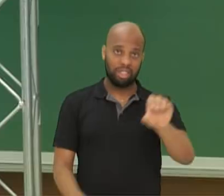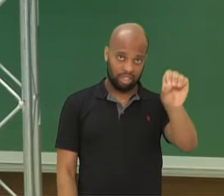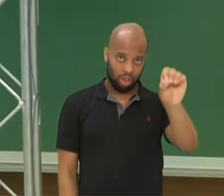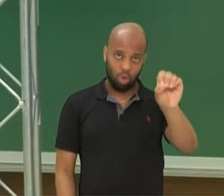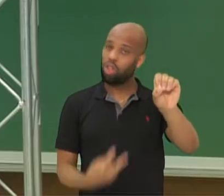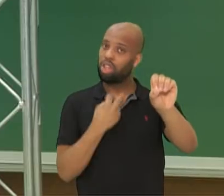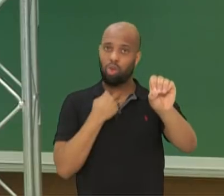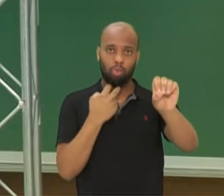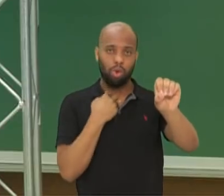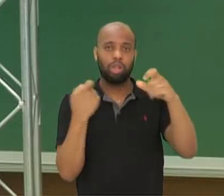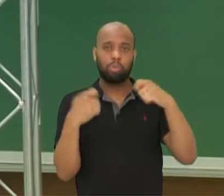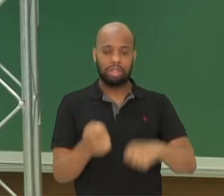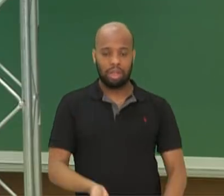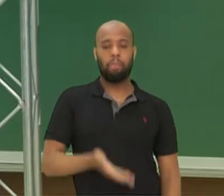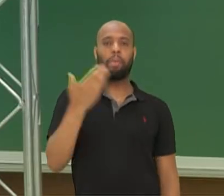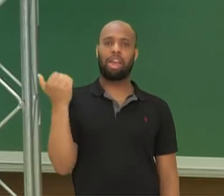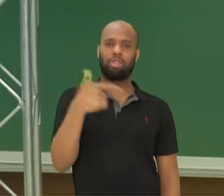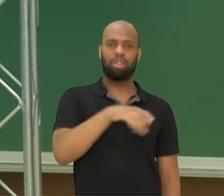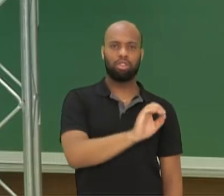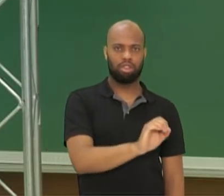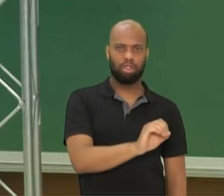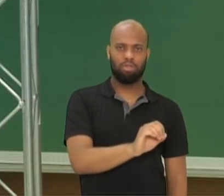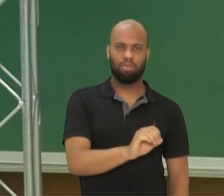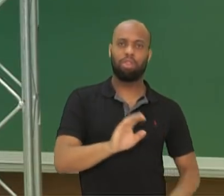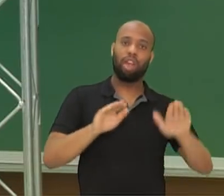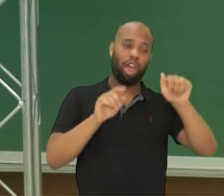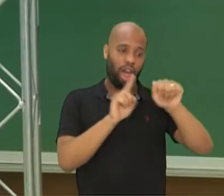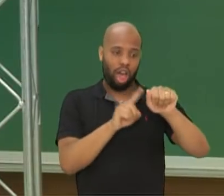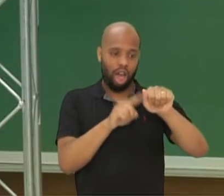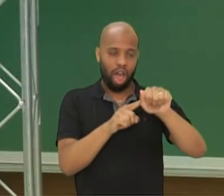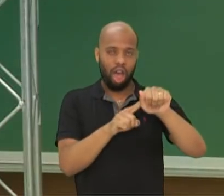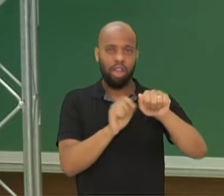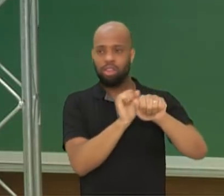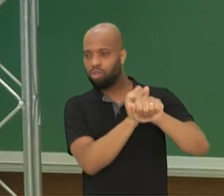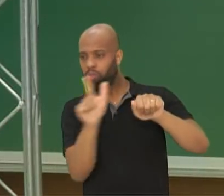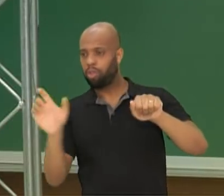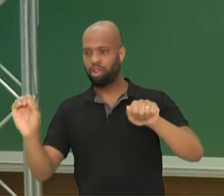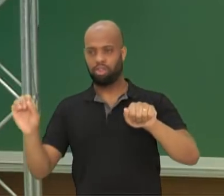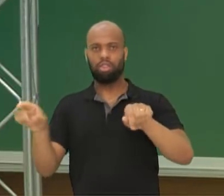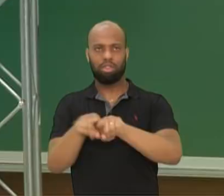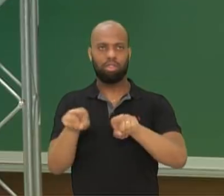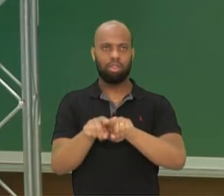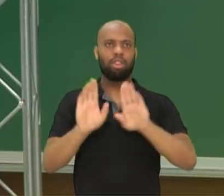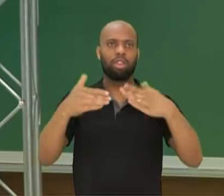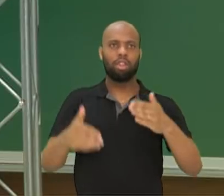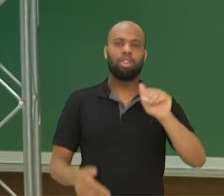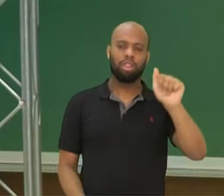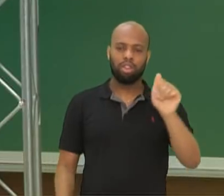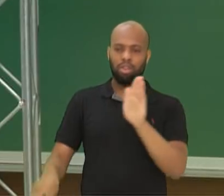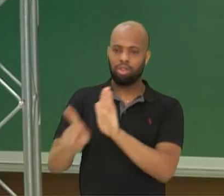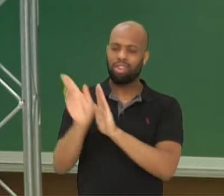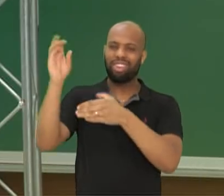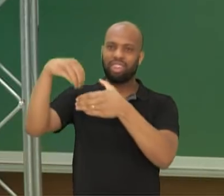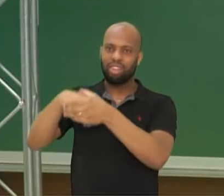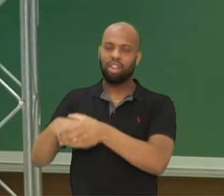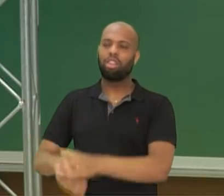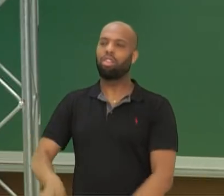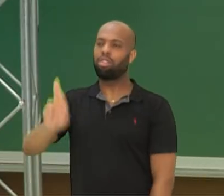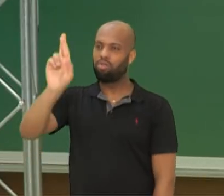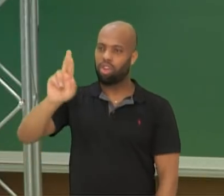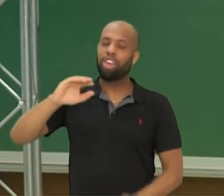que zero. A é maior que zero. Tanto que a, aqui na definição, pertence ao conjunto dos números